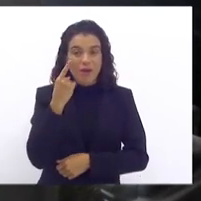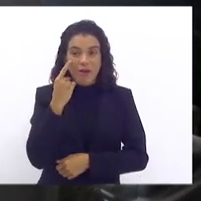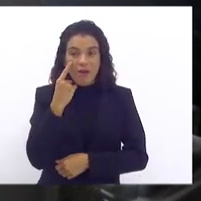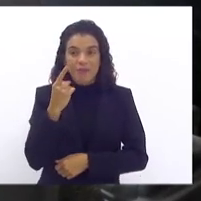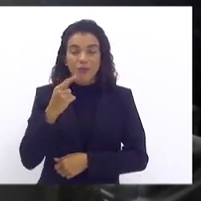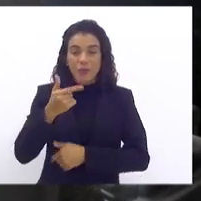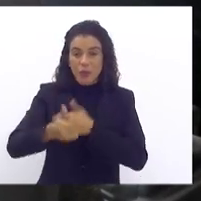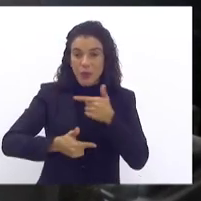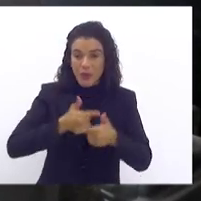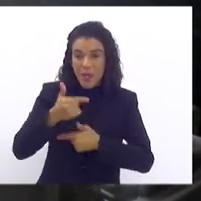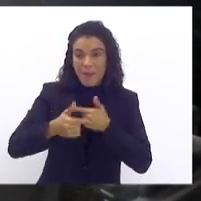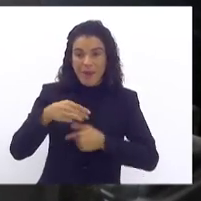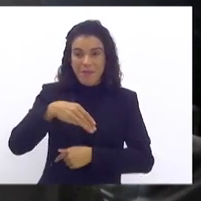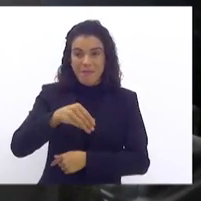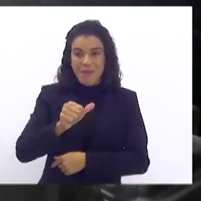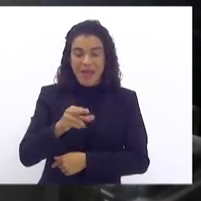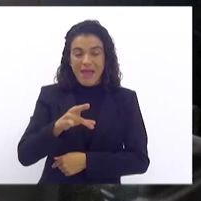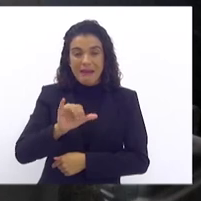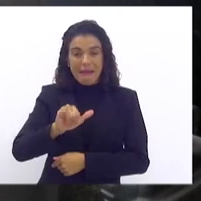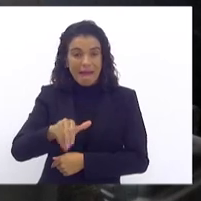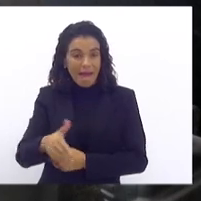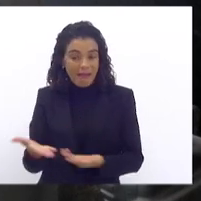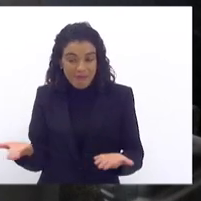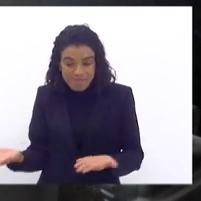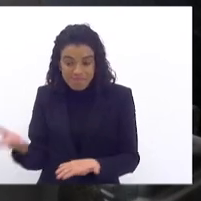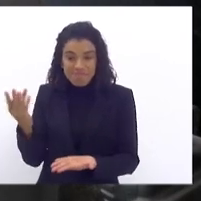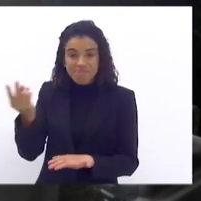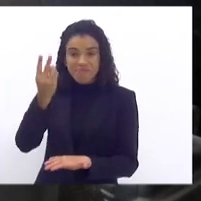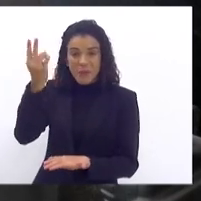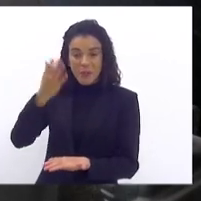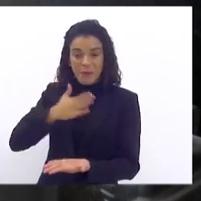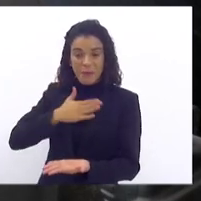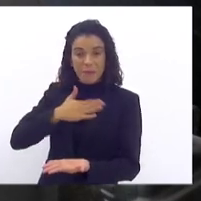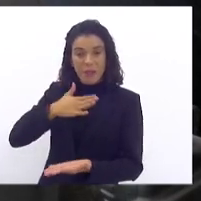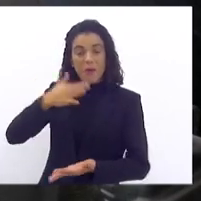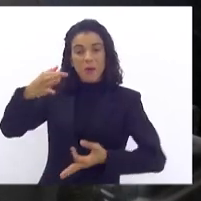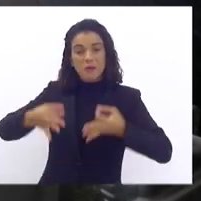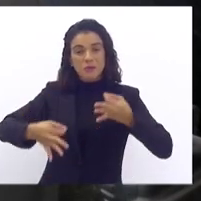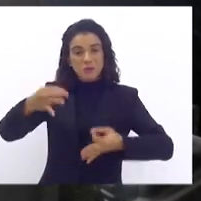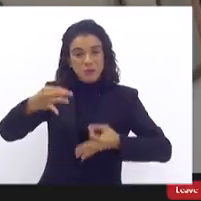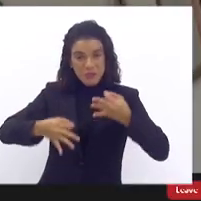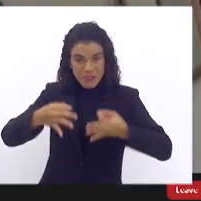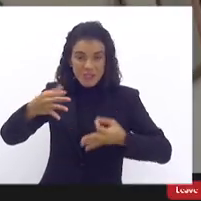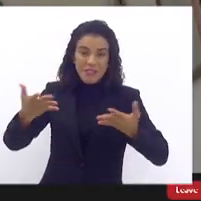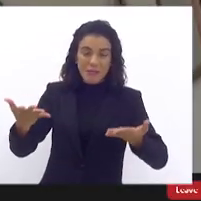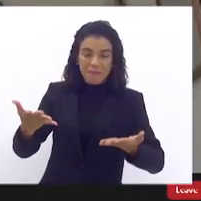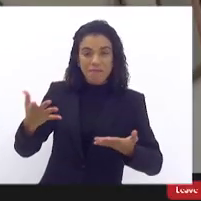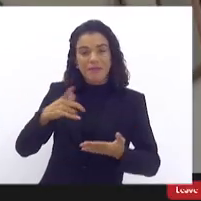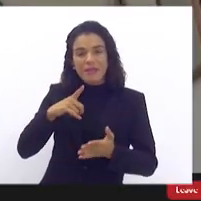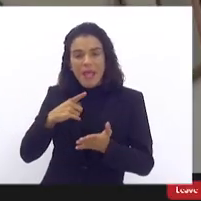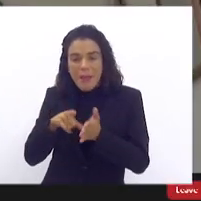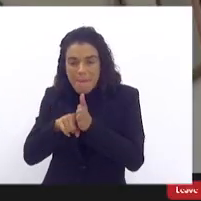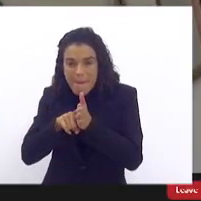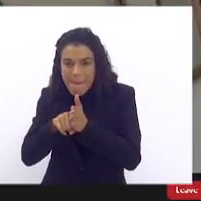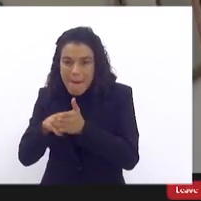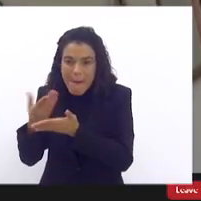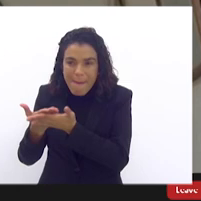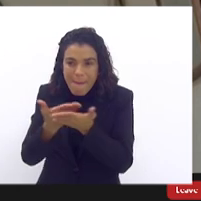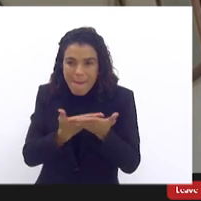o trabalho da Mariana Valente, como está sendo relevante para mim, enquanto juíza, quanto desembargadora, ter esses estudos, esses